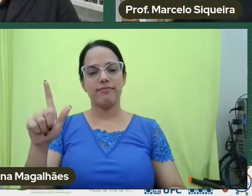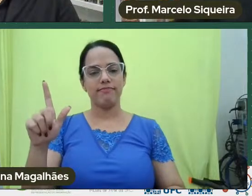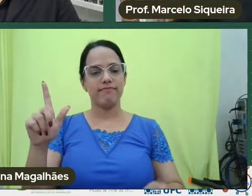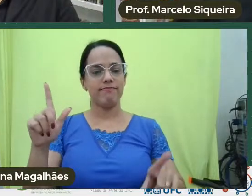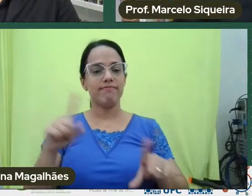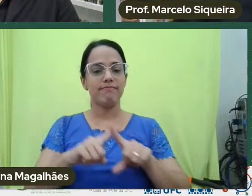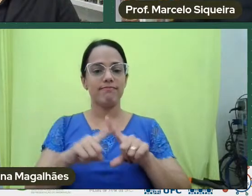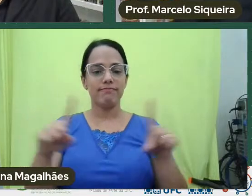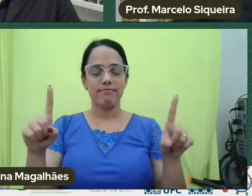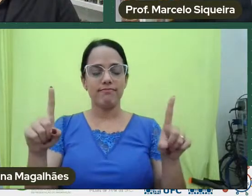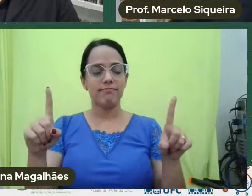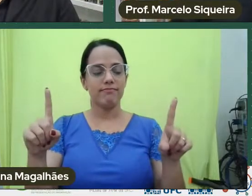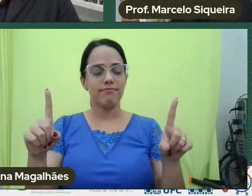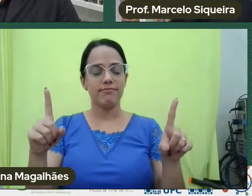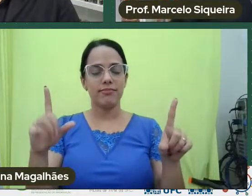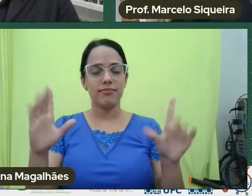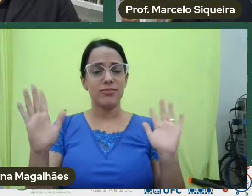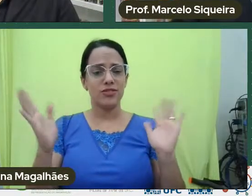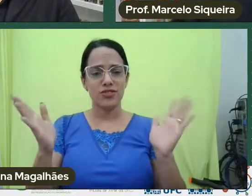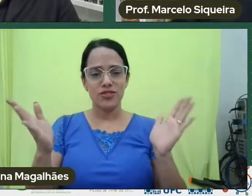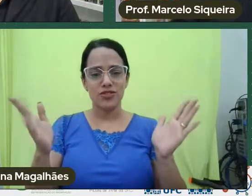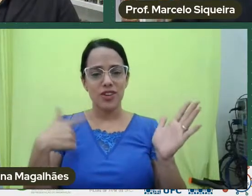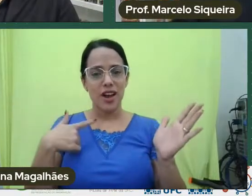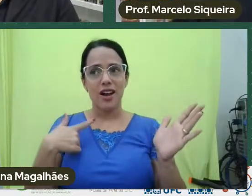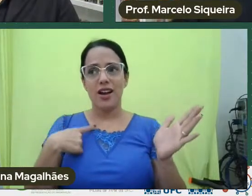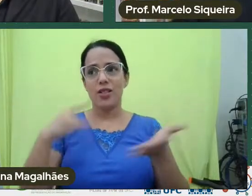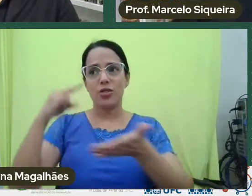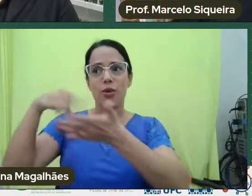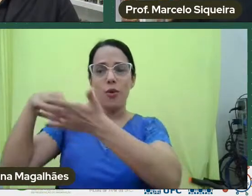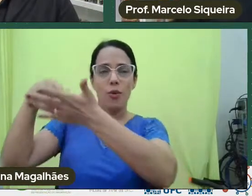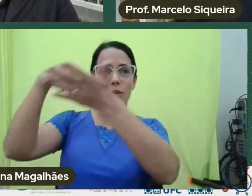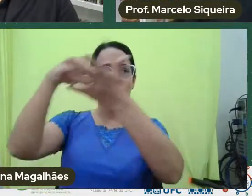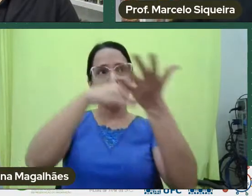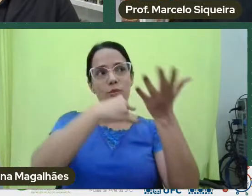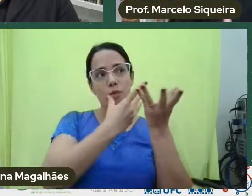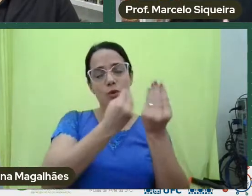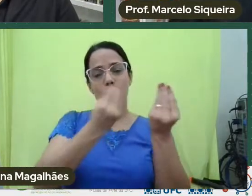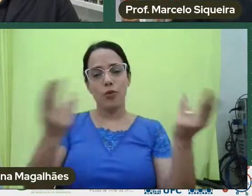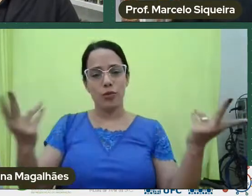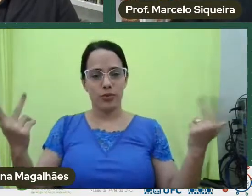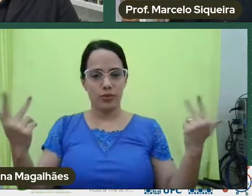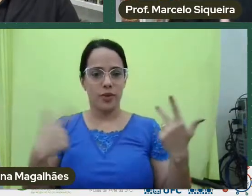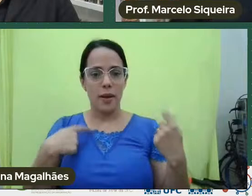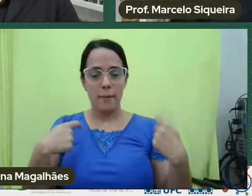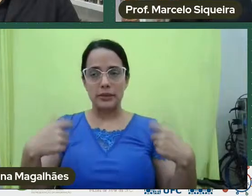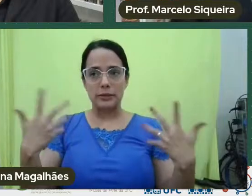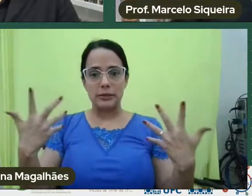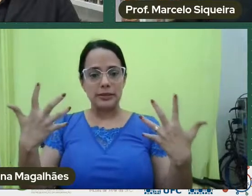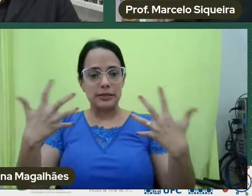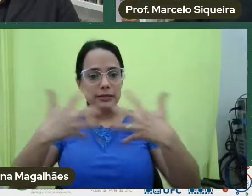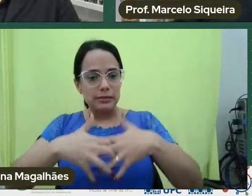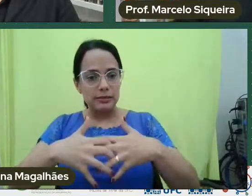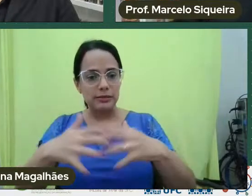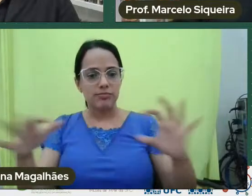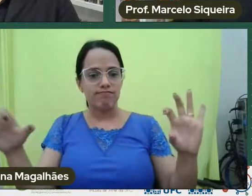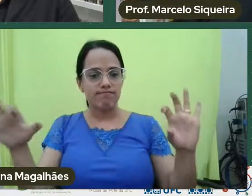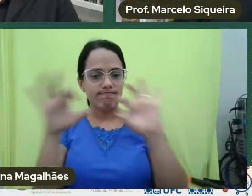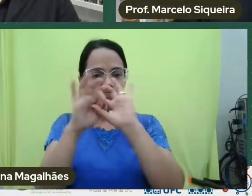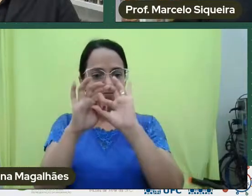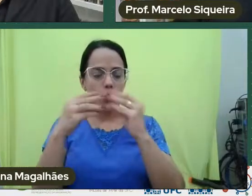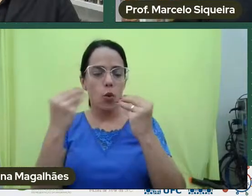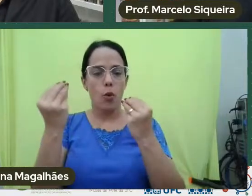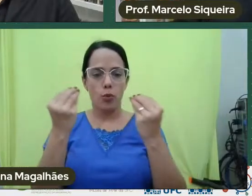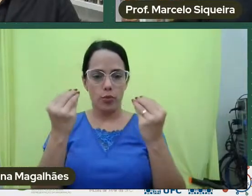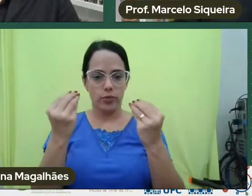passivo gigantesco de documentação não digital. Então, a gente também tem que pensar de forma integrada, um integrado ao outro. Né?